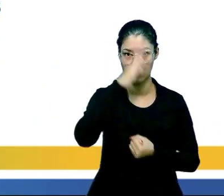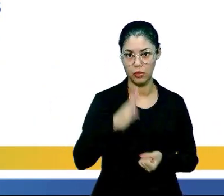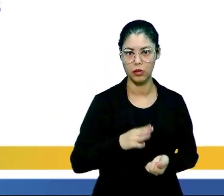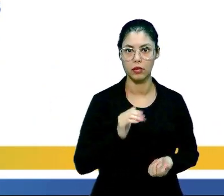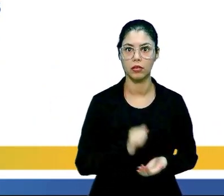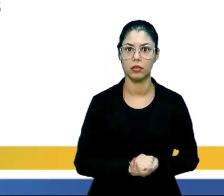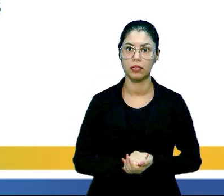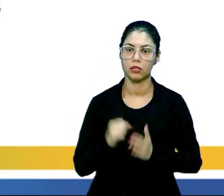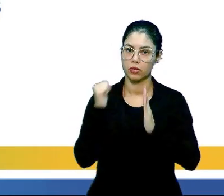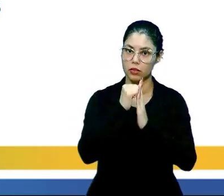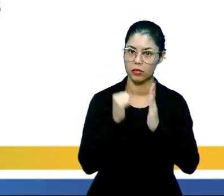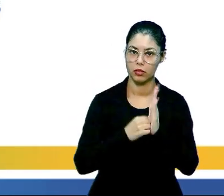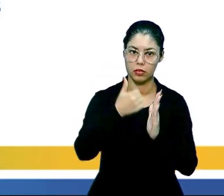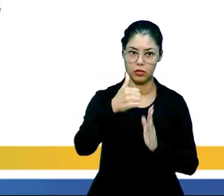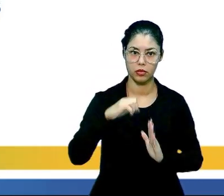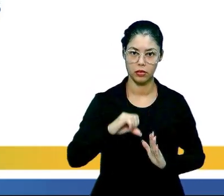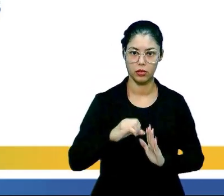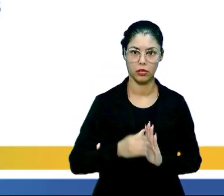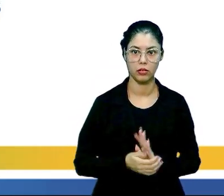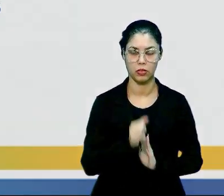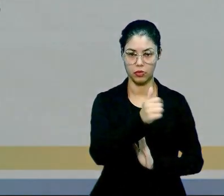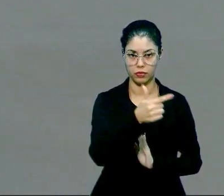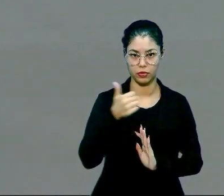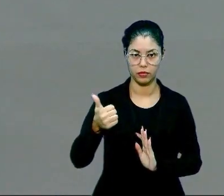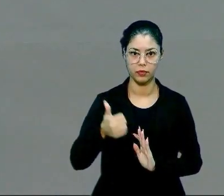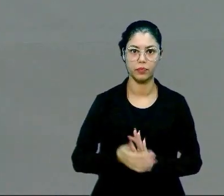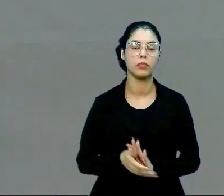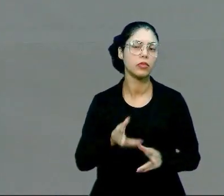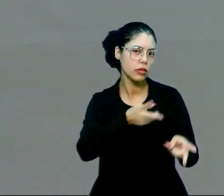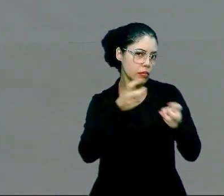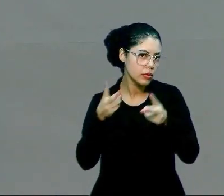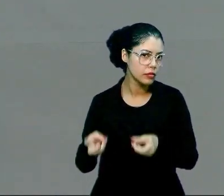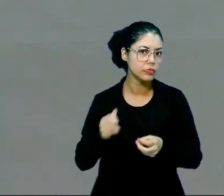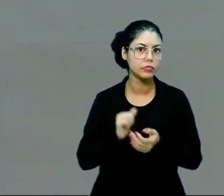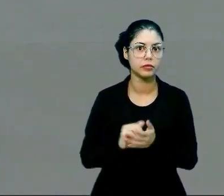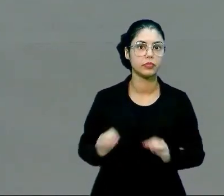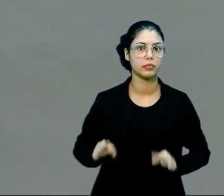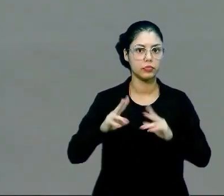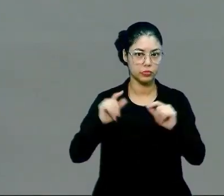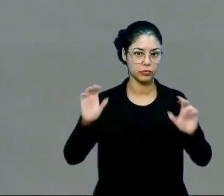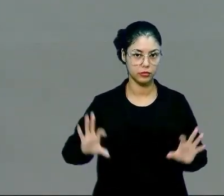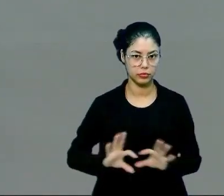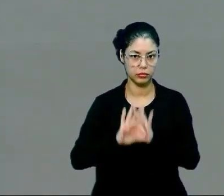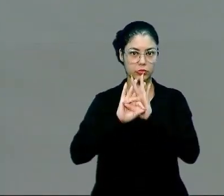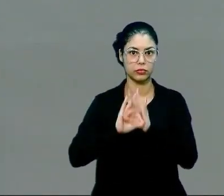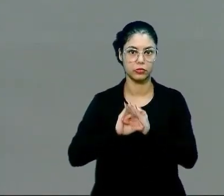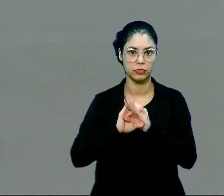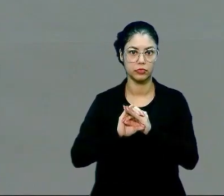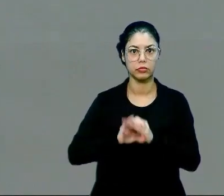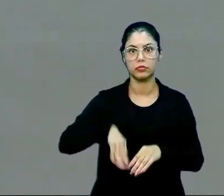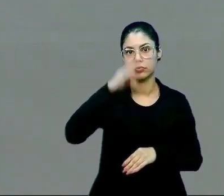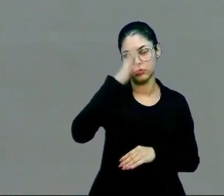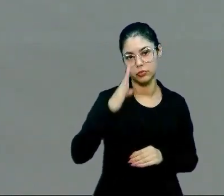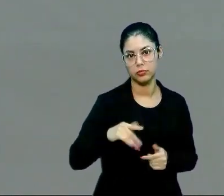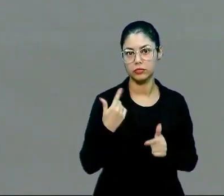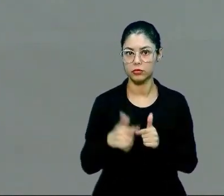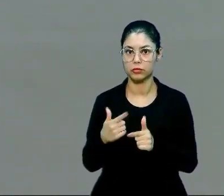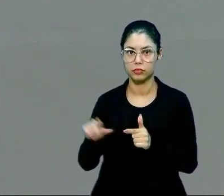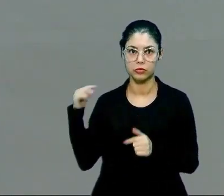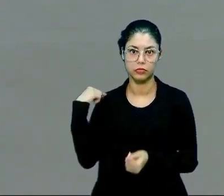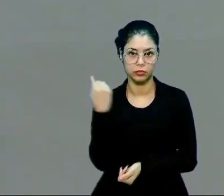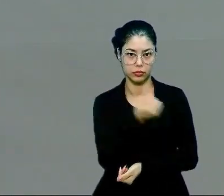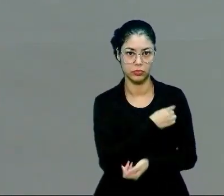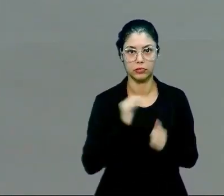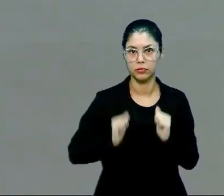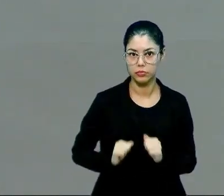brasileiro e os seus efeitos no século XXI. Vocês perceberam que todos os temas são relacionados ao Brasil, a problemática é nossa,